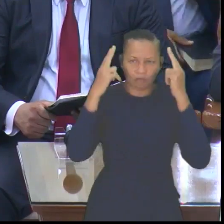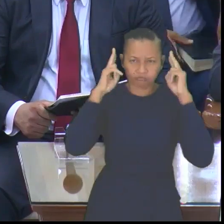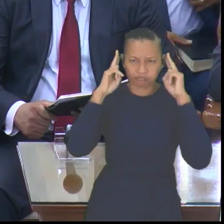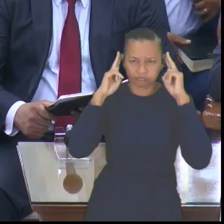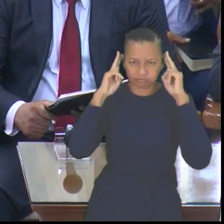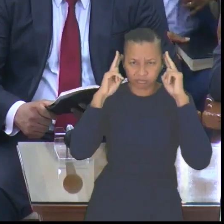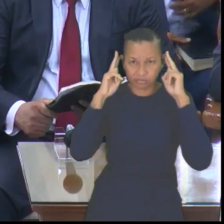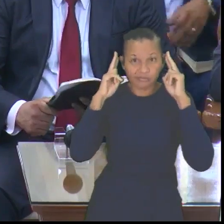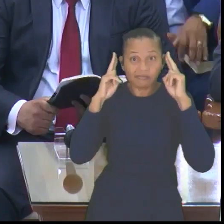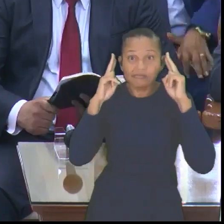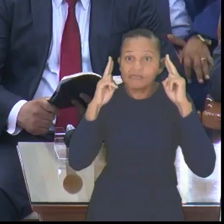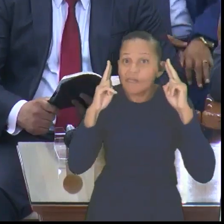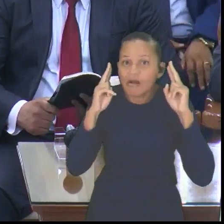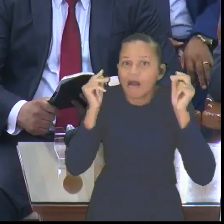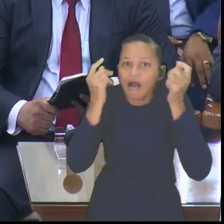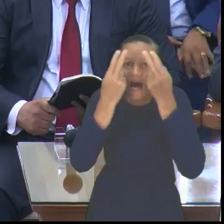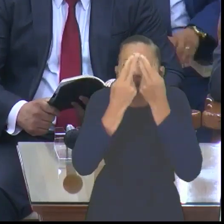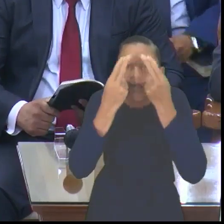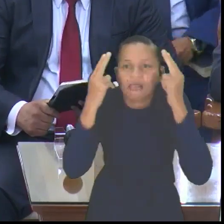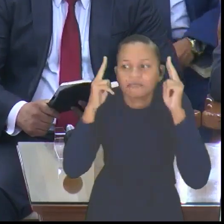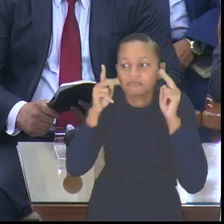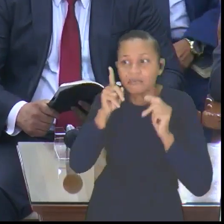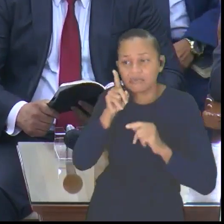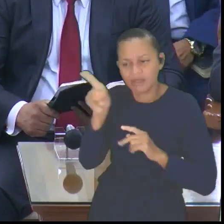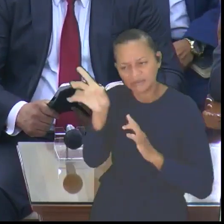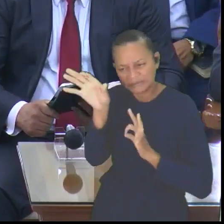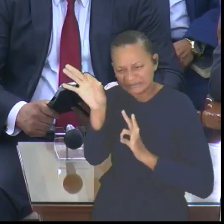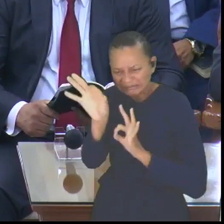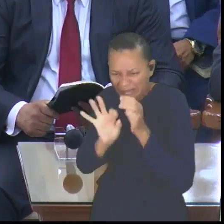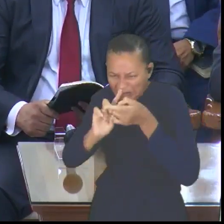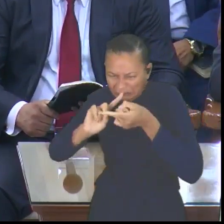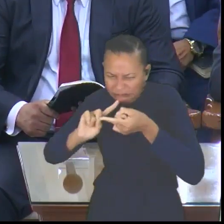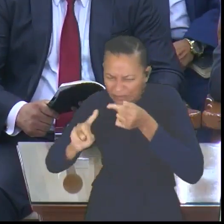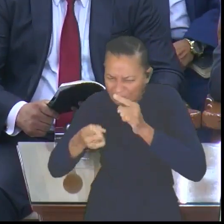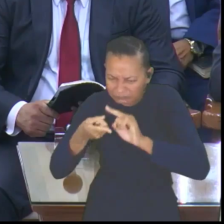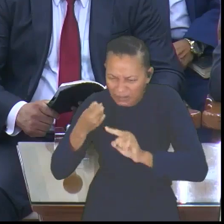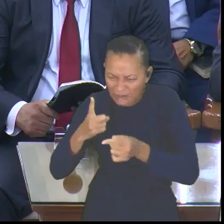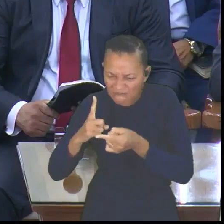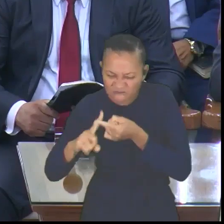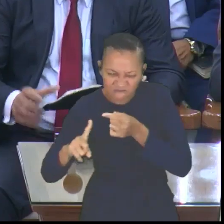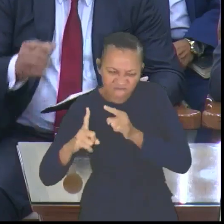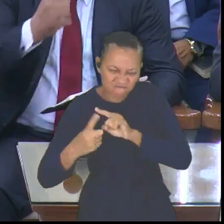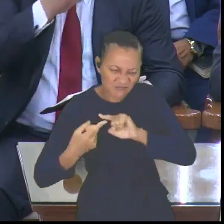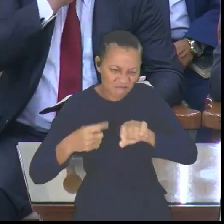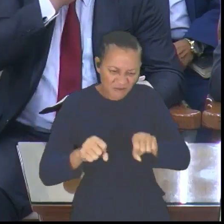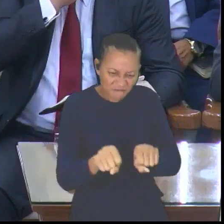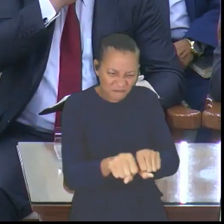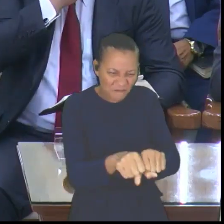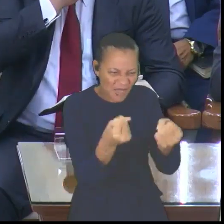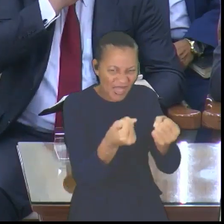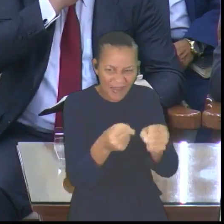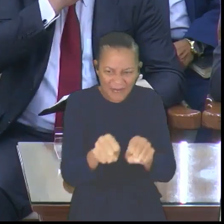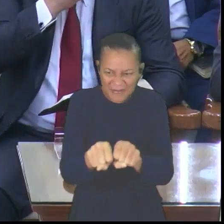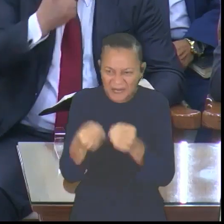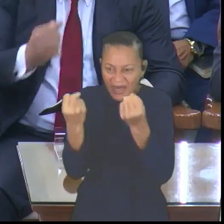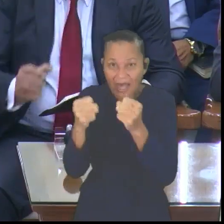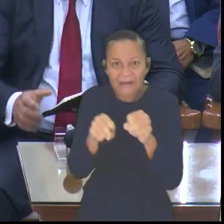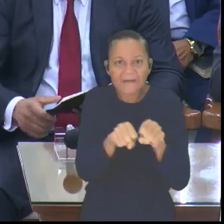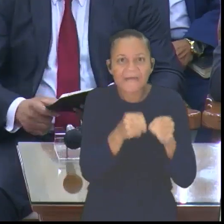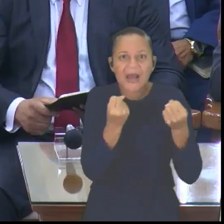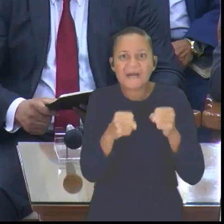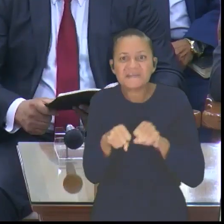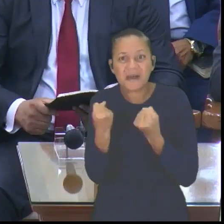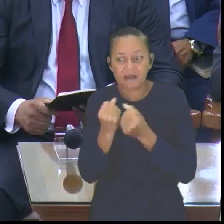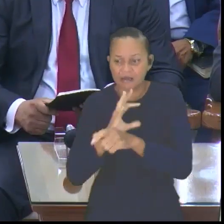Herodes fez planos para enfraquecer a igreja. Herodes